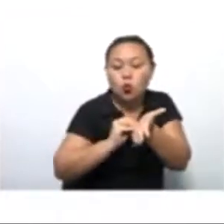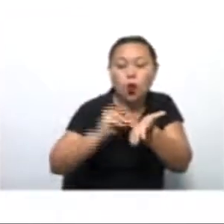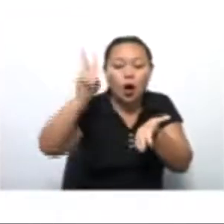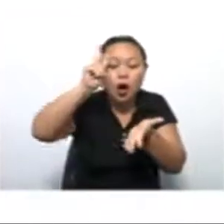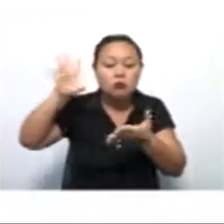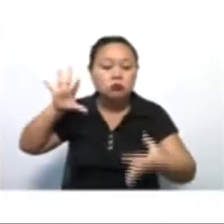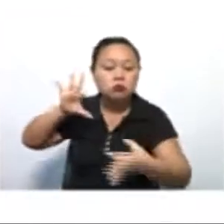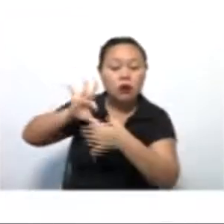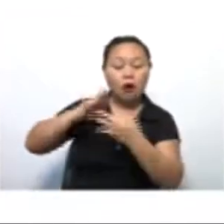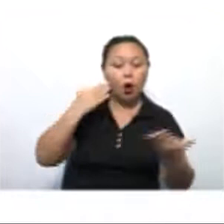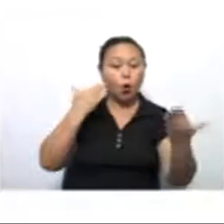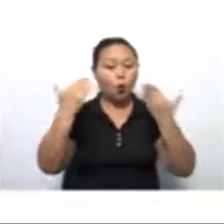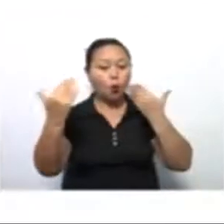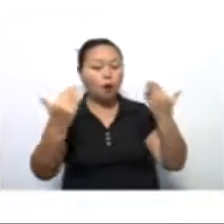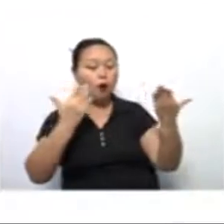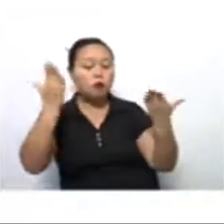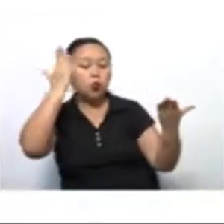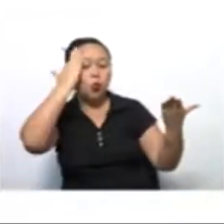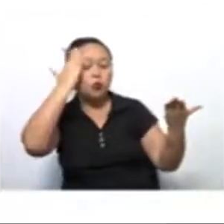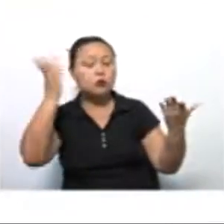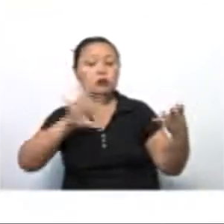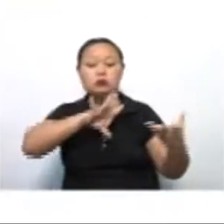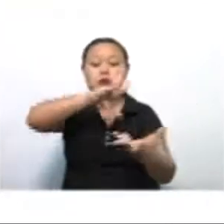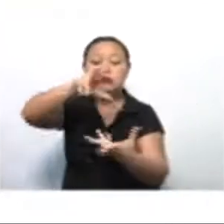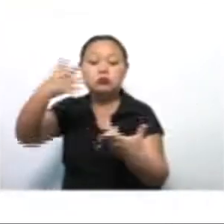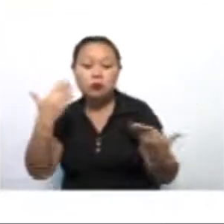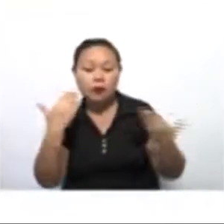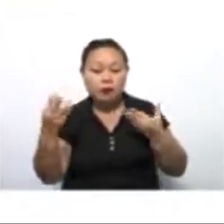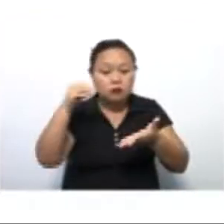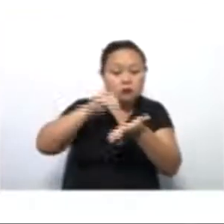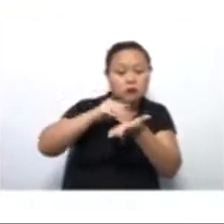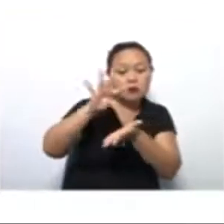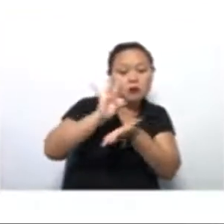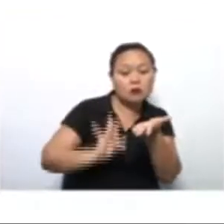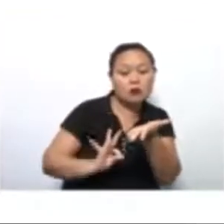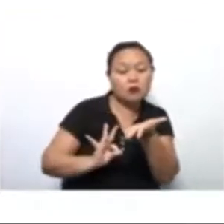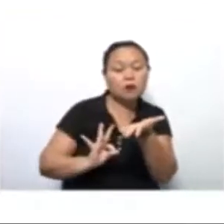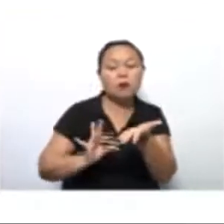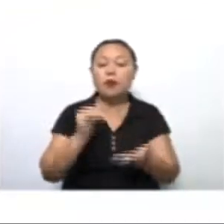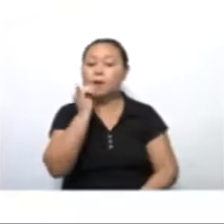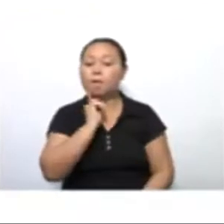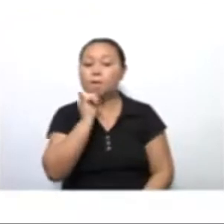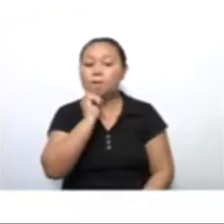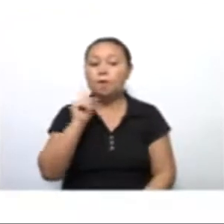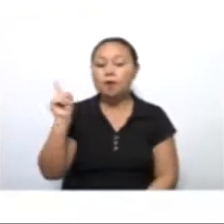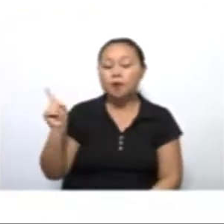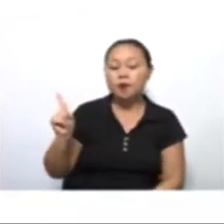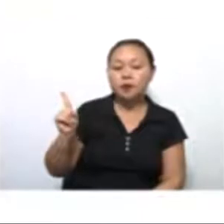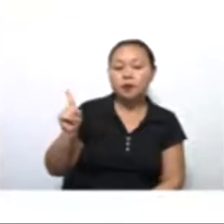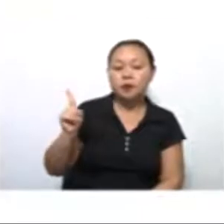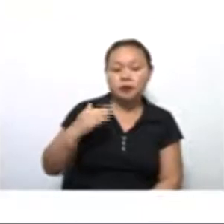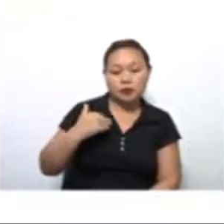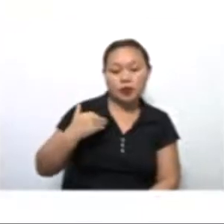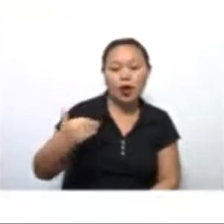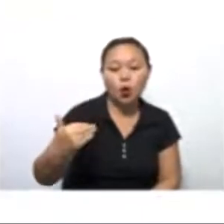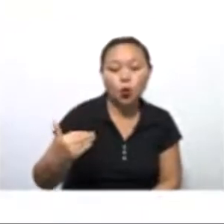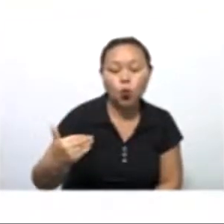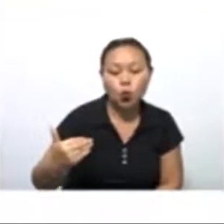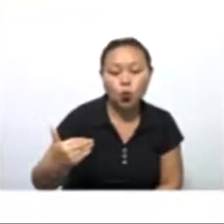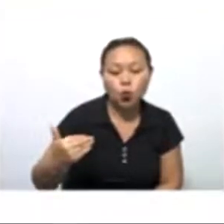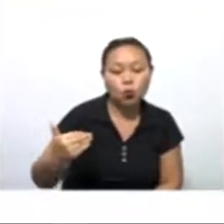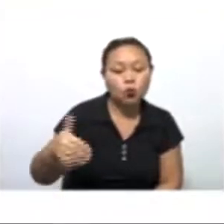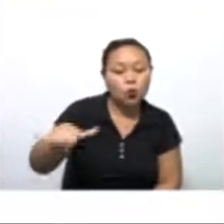as instruções das 5 competências. Ela seguiu todas as informações e conseguiu. Você é capaz. Vamos lá, vamos